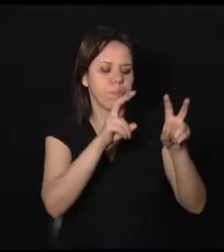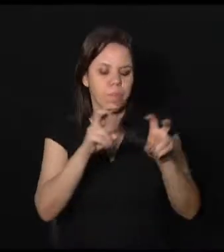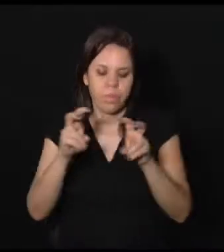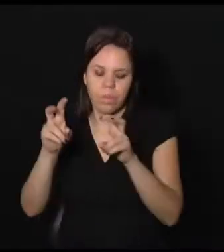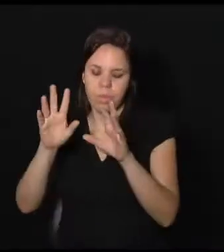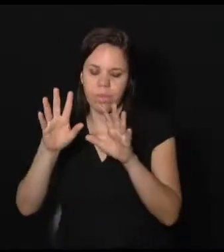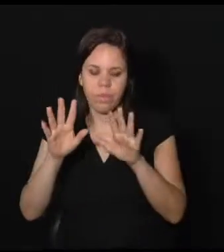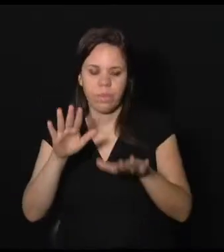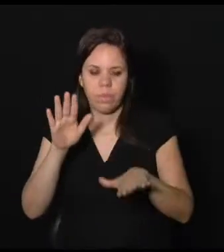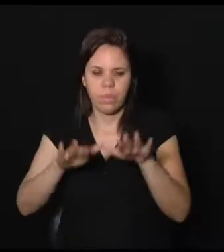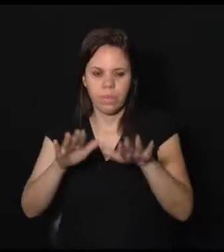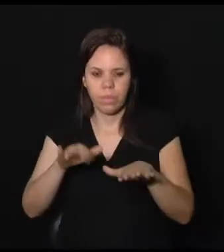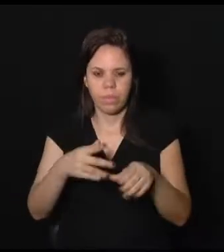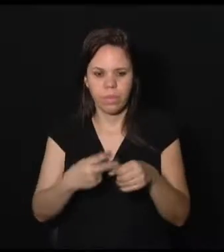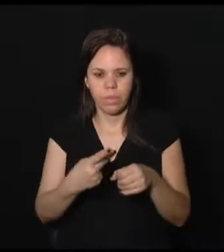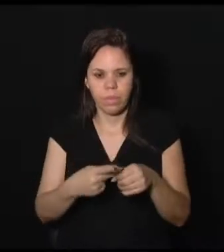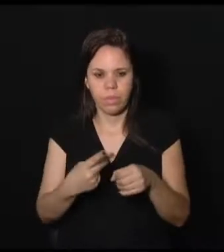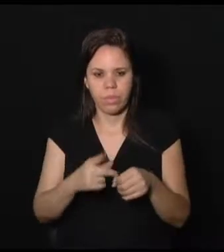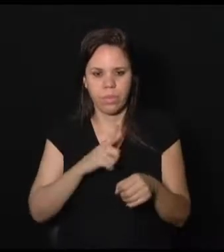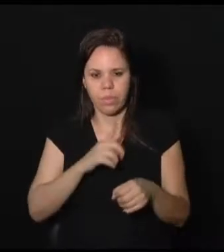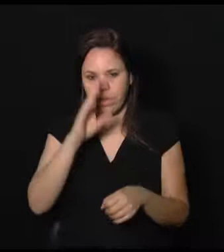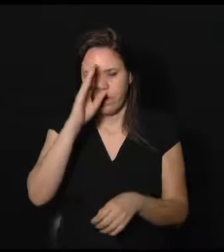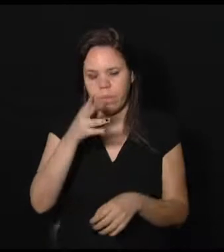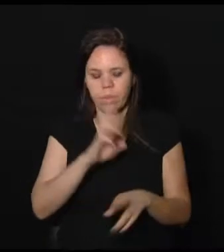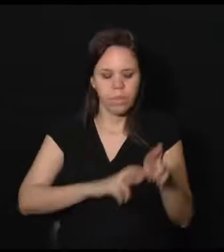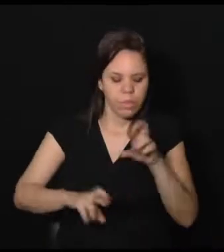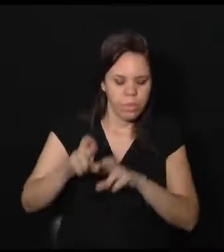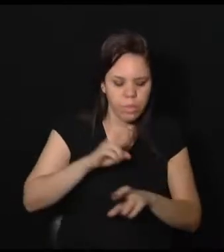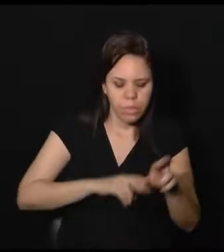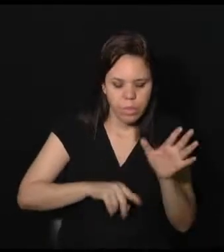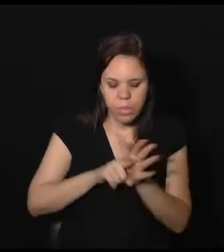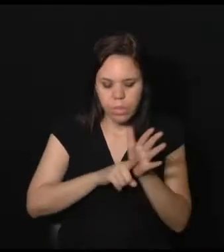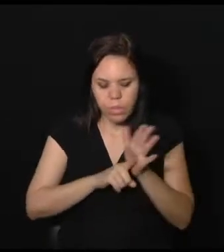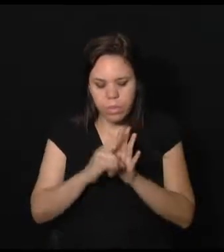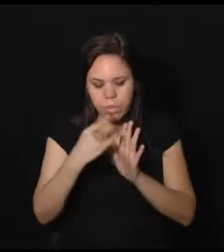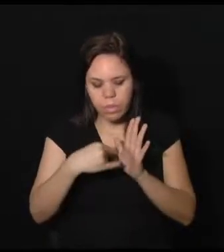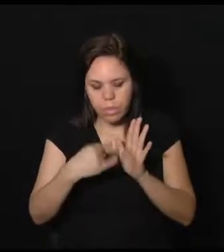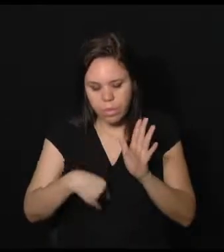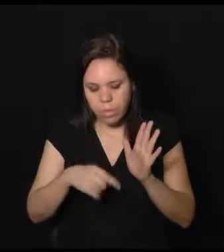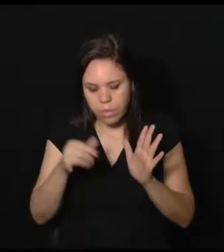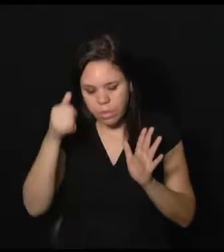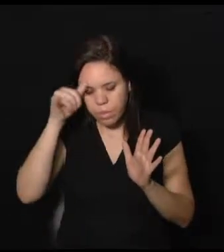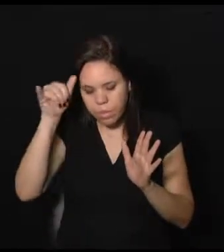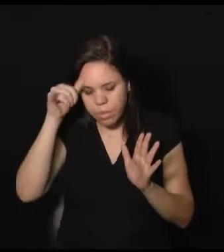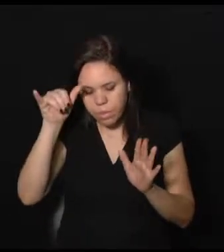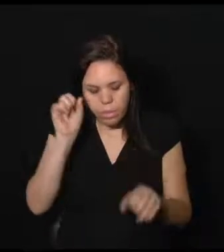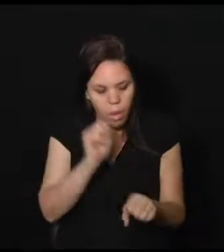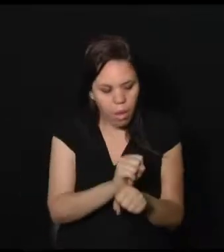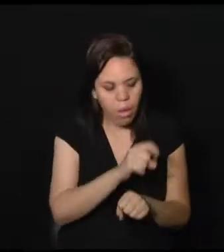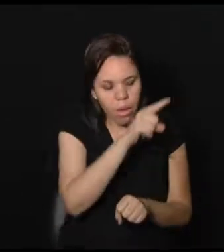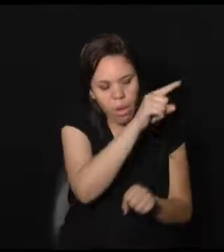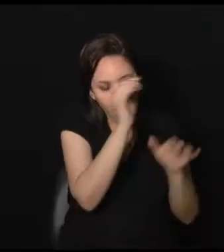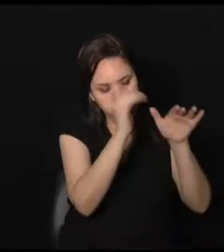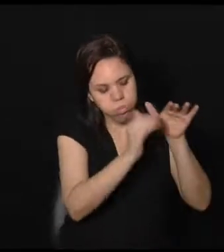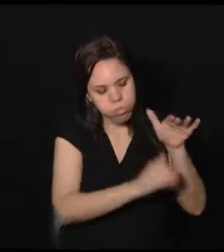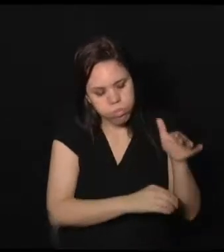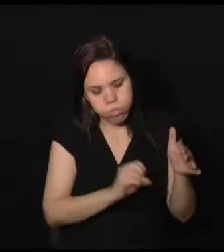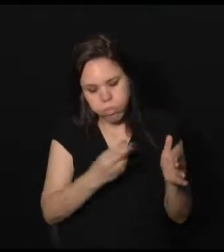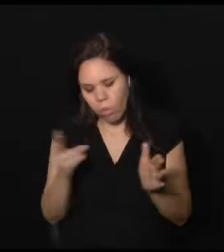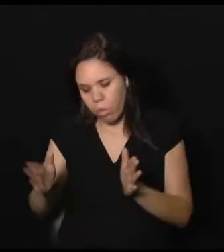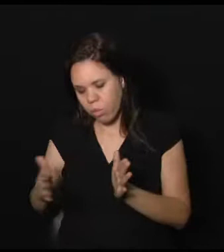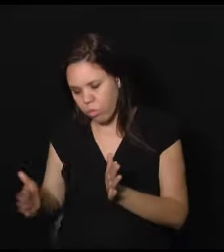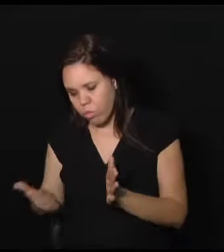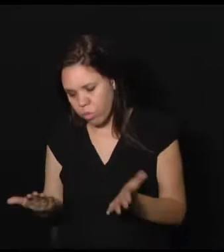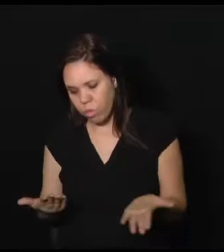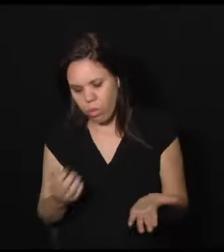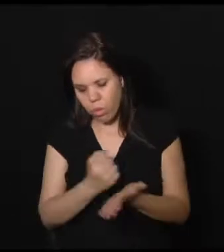mas uma prioridade na análise desse documento para evitar uma parada na linha de produção, um descumprimento